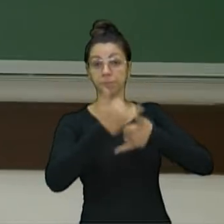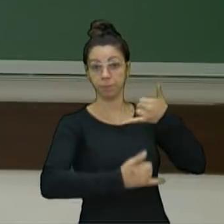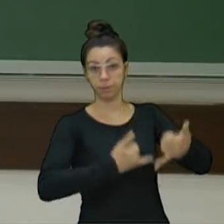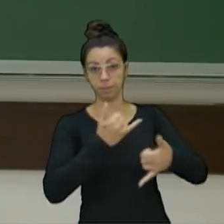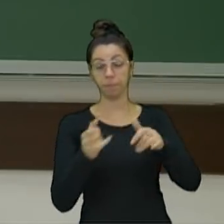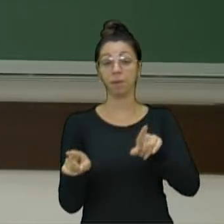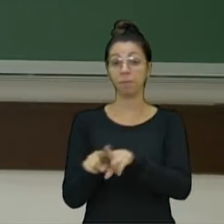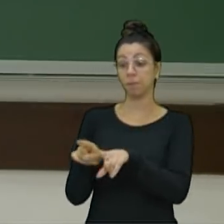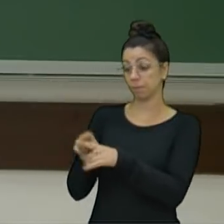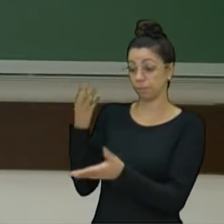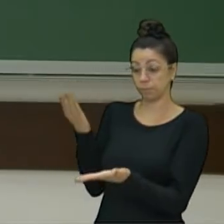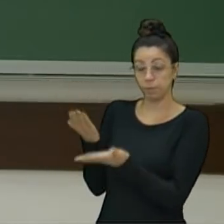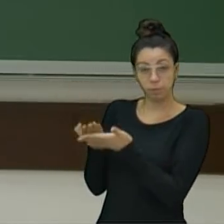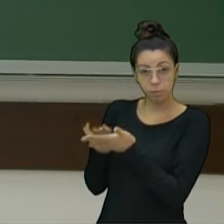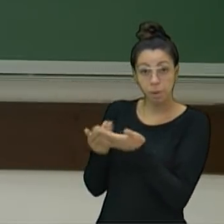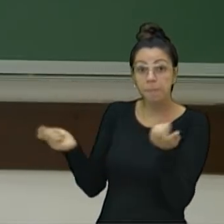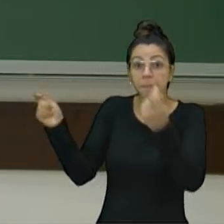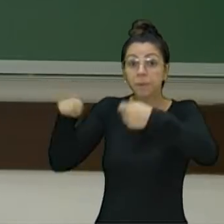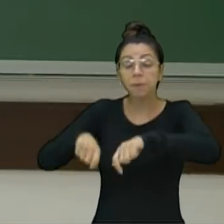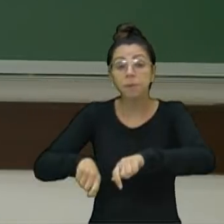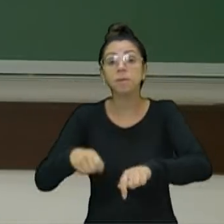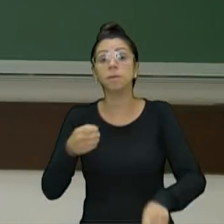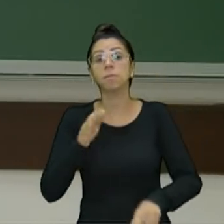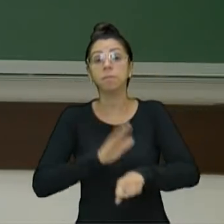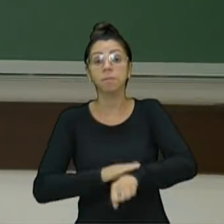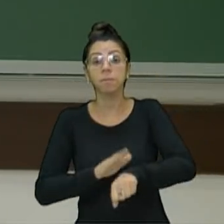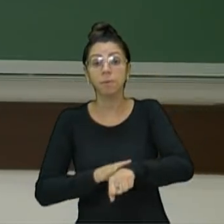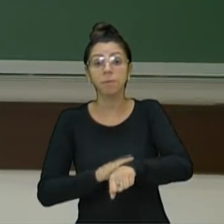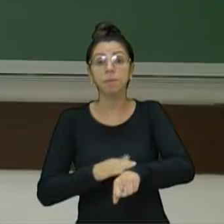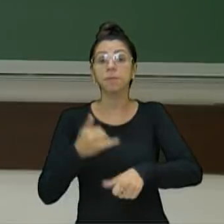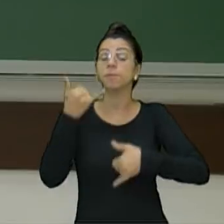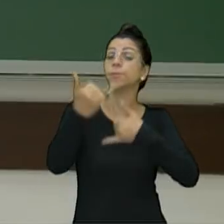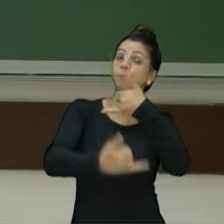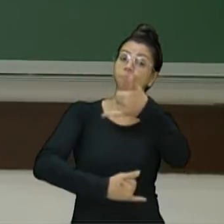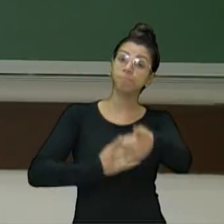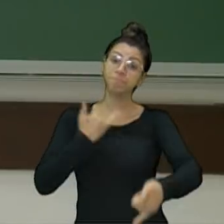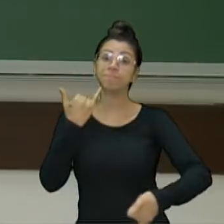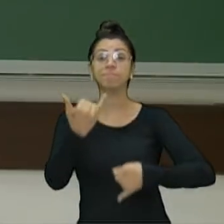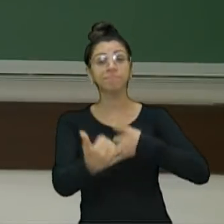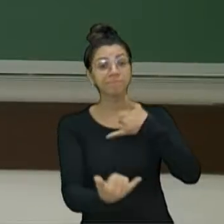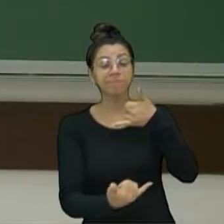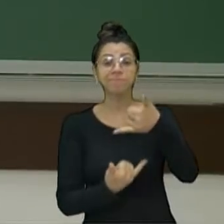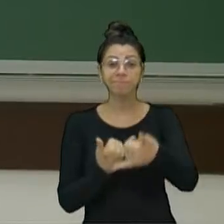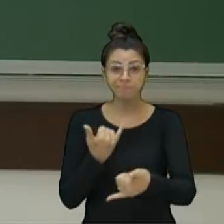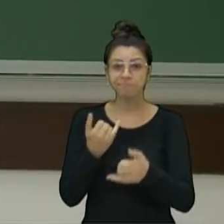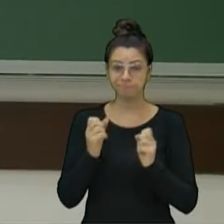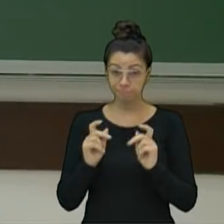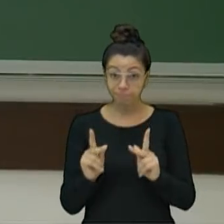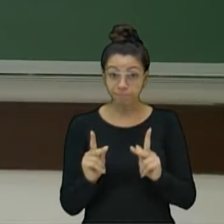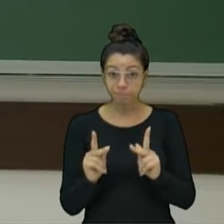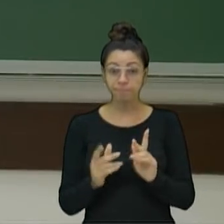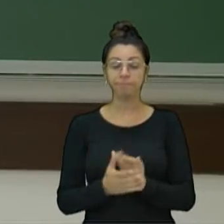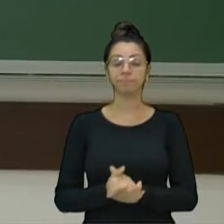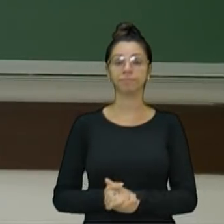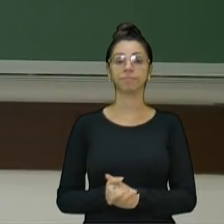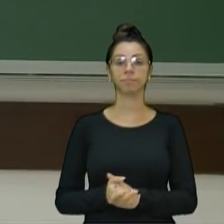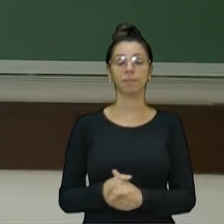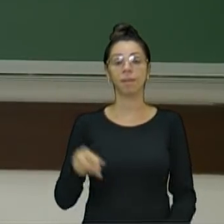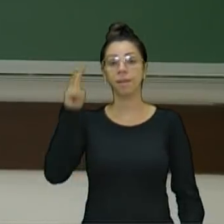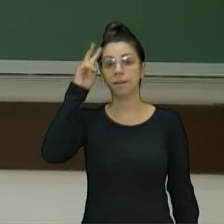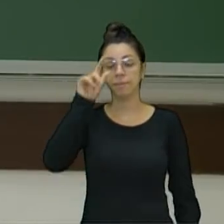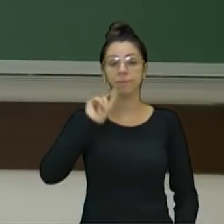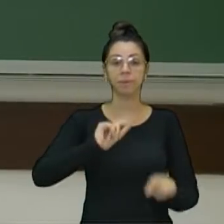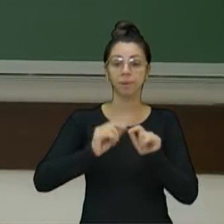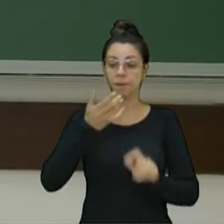de estudar, ela precisa também ter esse momento de atividade de lazer, de diversão, de recreação. Tá? Lembrando que